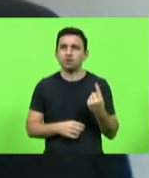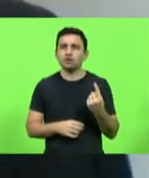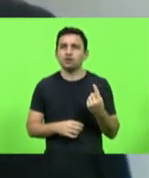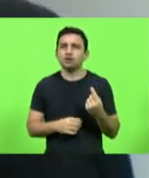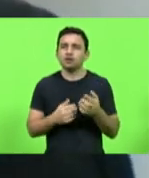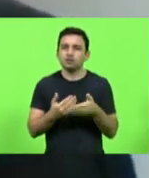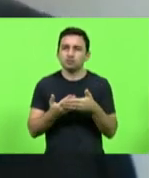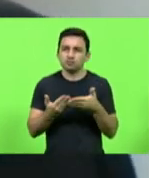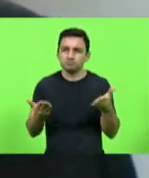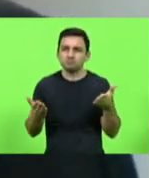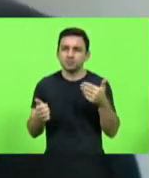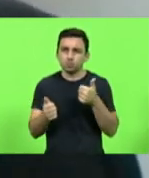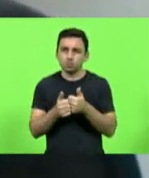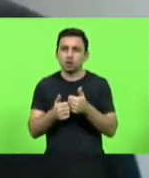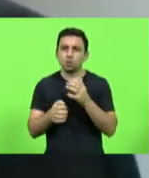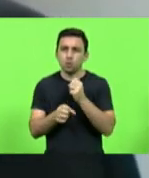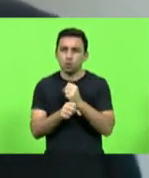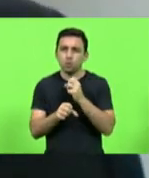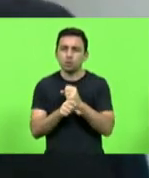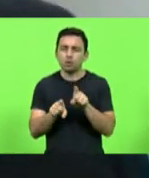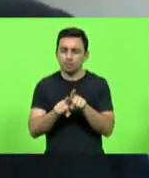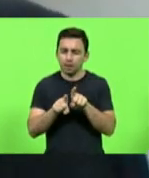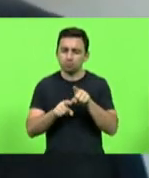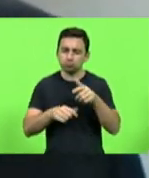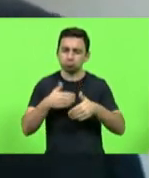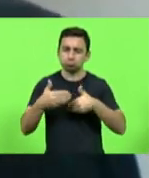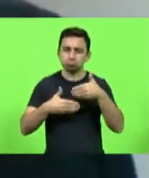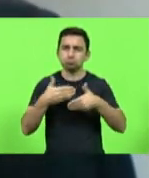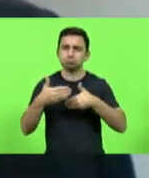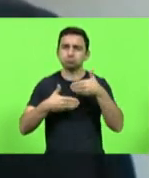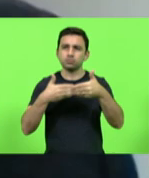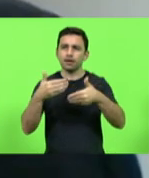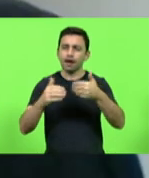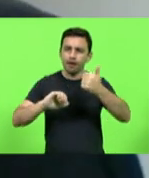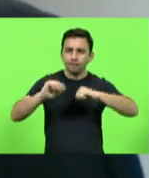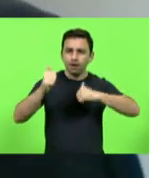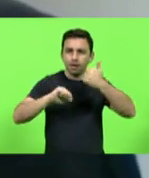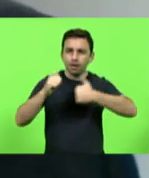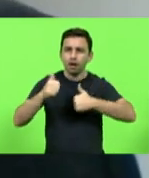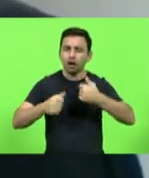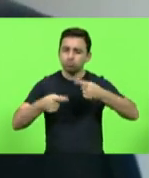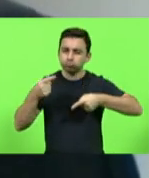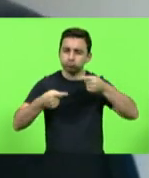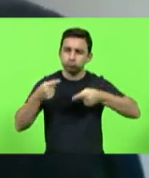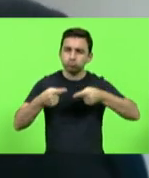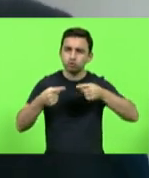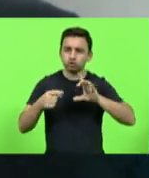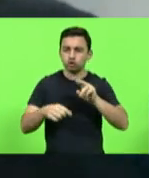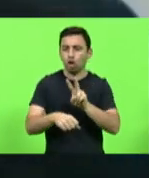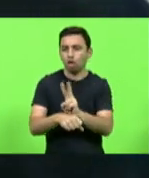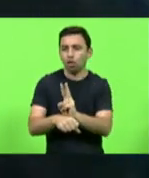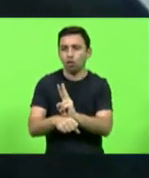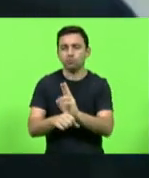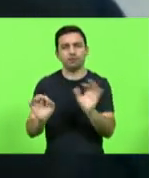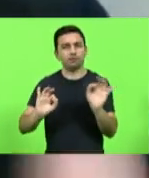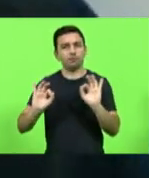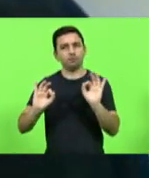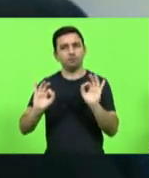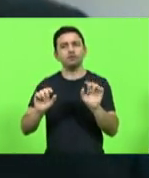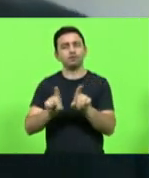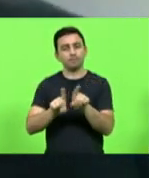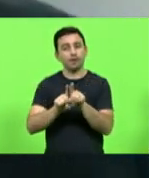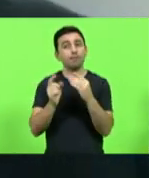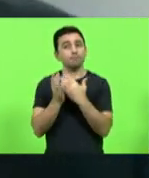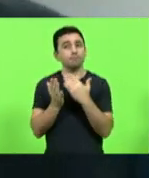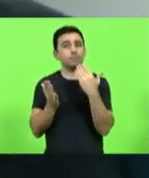o Tribunal de Contas também está sofrendo essa evolução no sentido de avaliar as políticas públicas e não apenas fazer auditorias contábeis. Então,